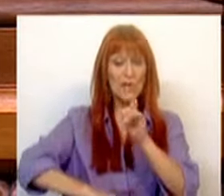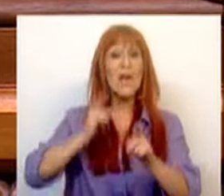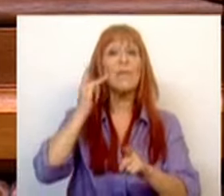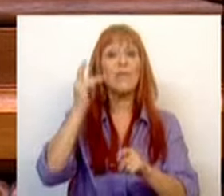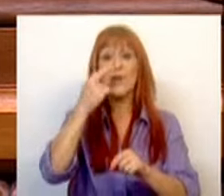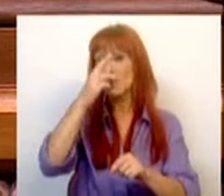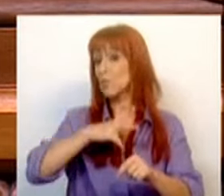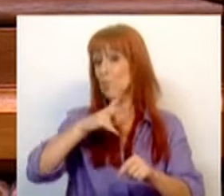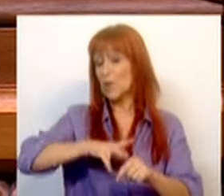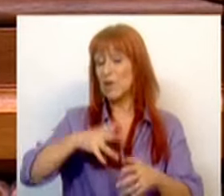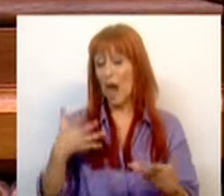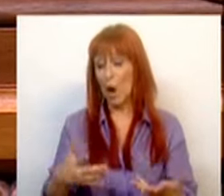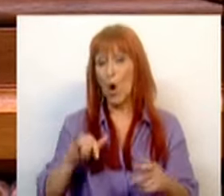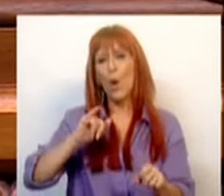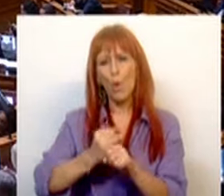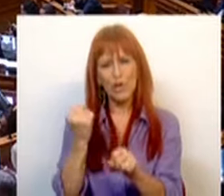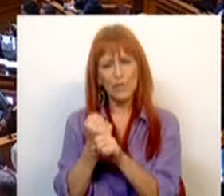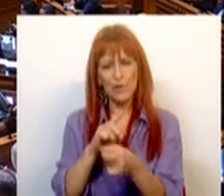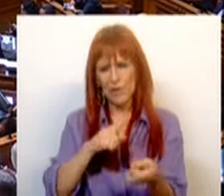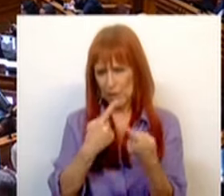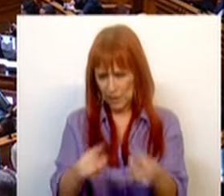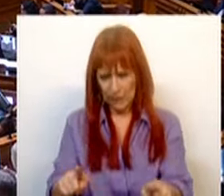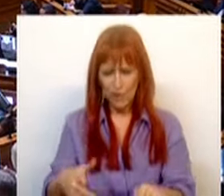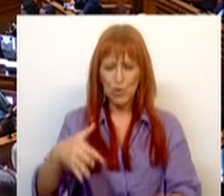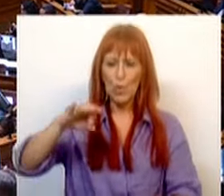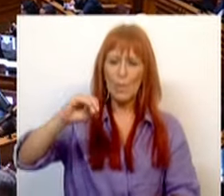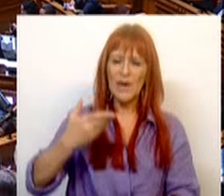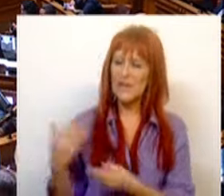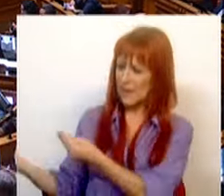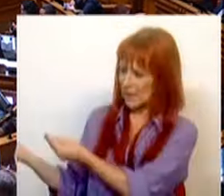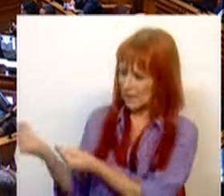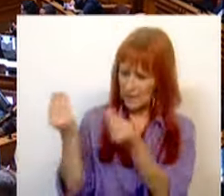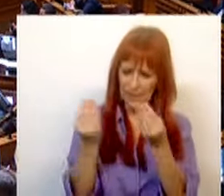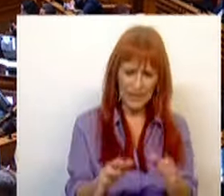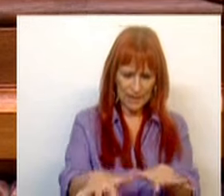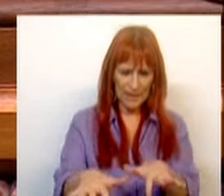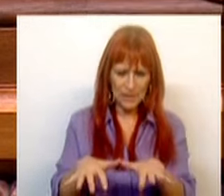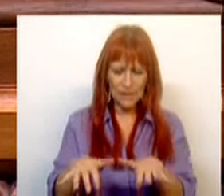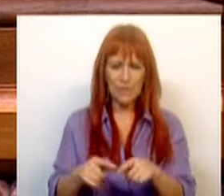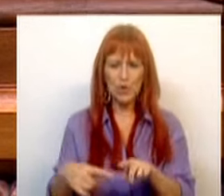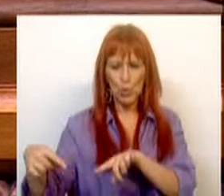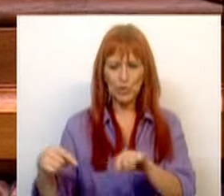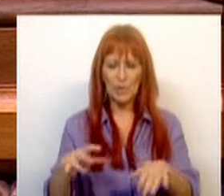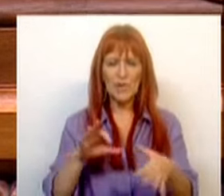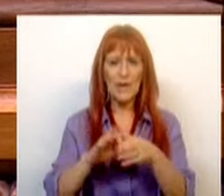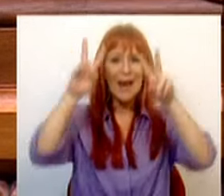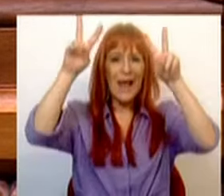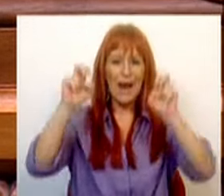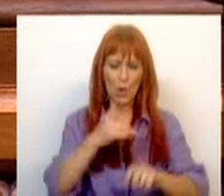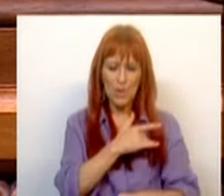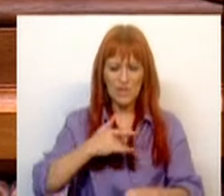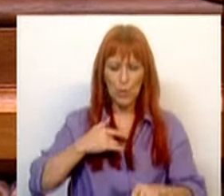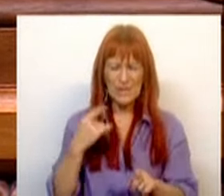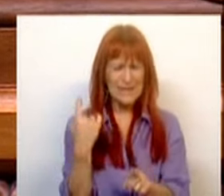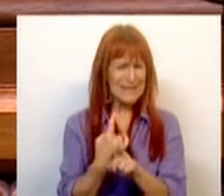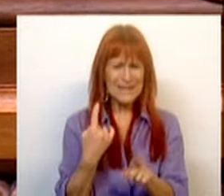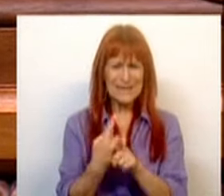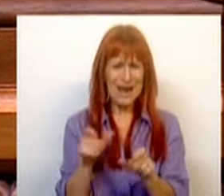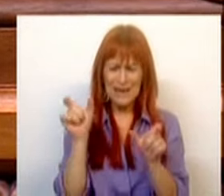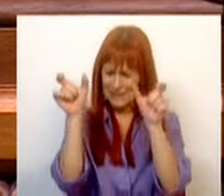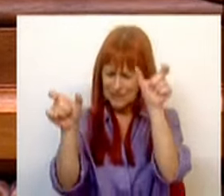dos portugueses agora noutras funções. O PSD traz hoje à Assembleia um debate sobre saúde nos mesmos